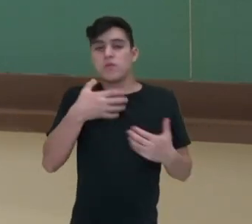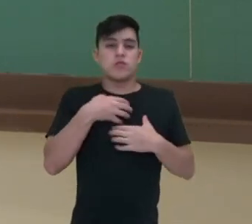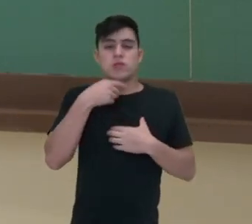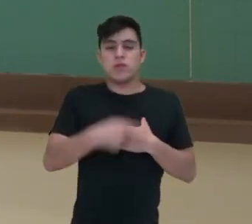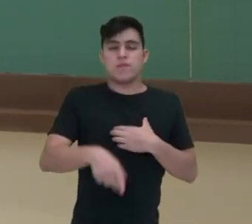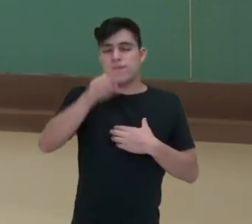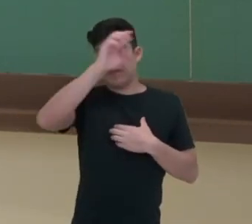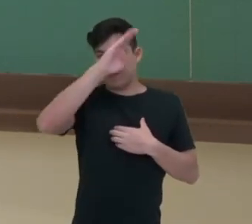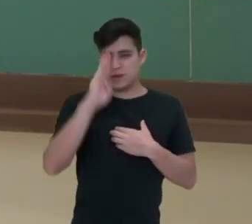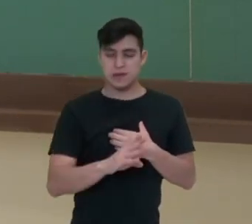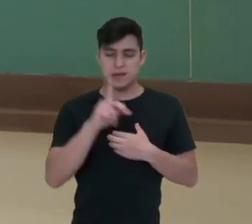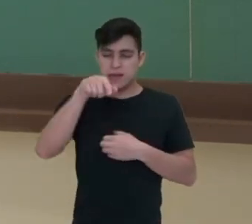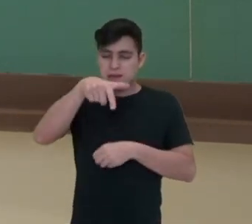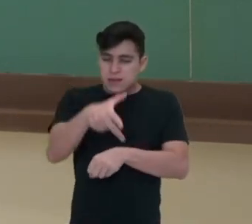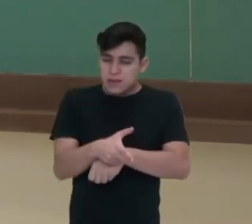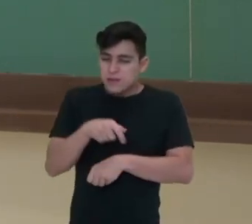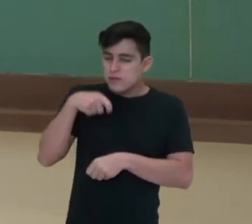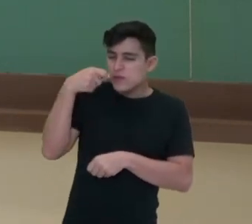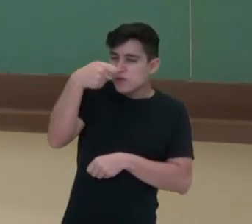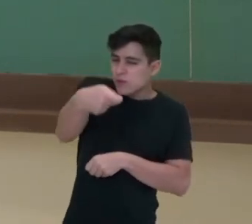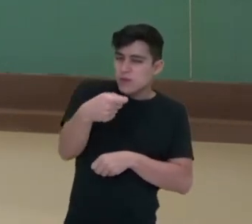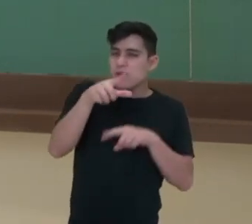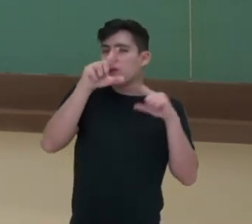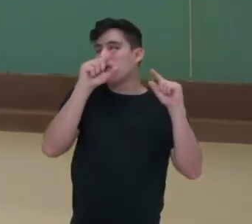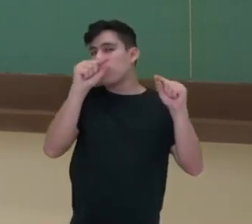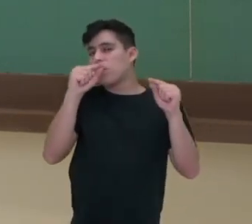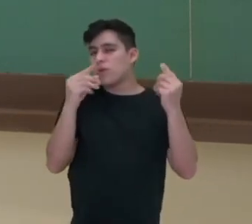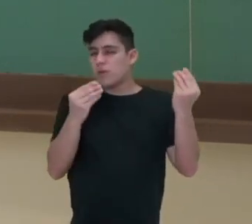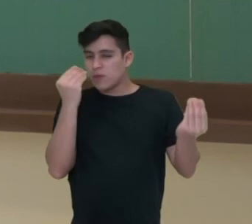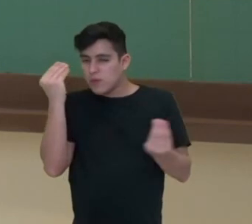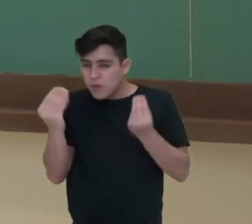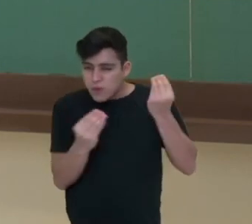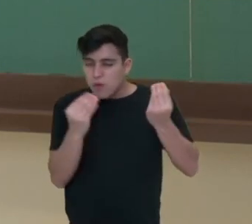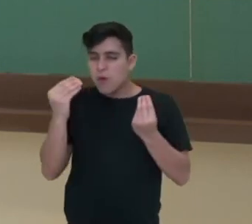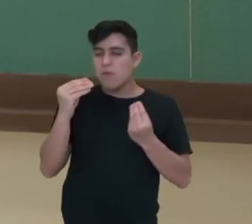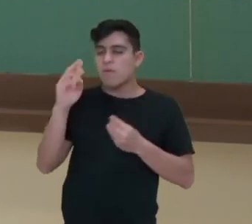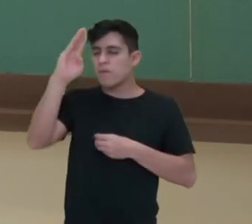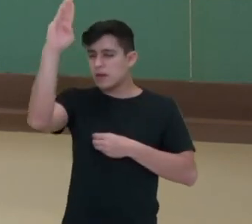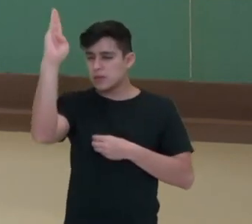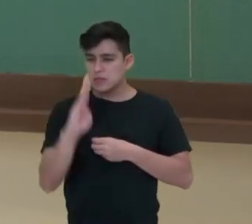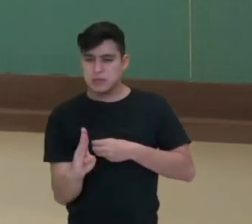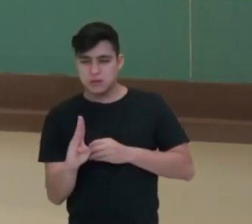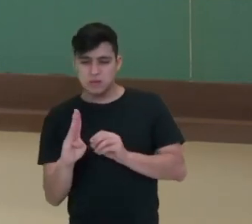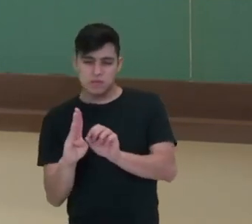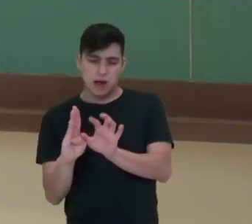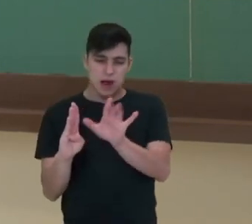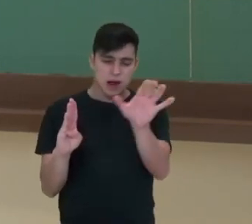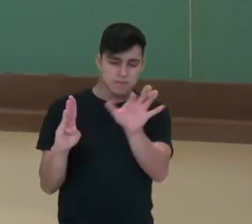territorial. E neste vídeo falamos sobre a ocupação territorial